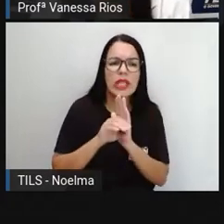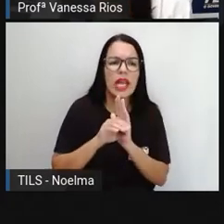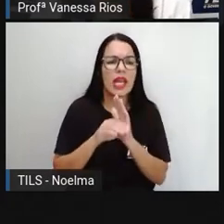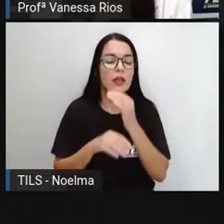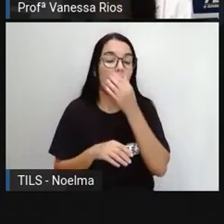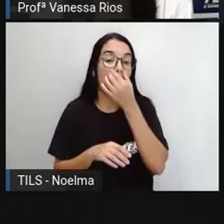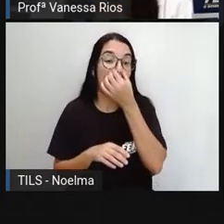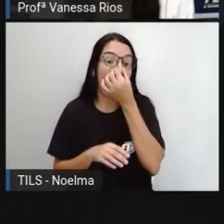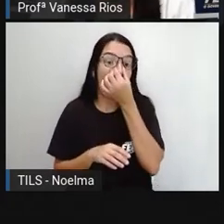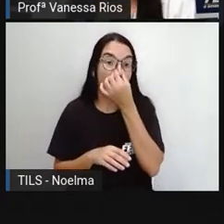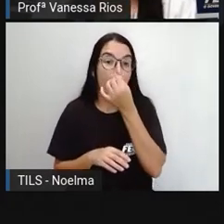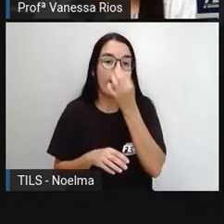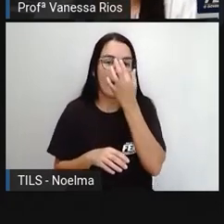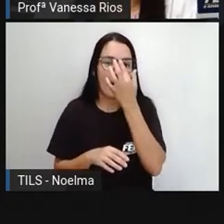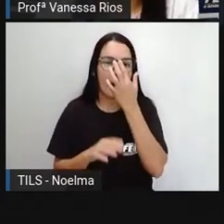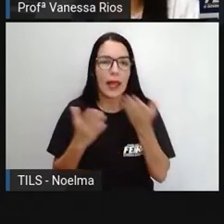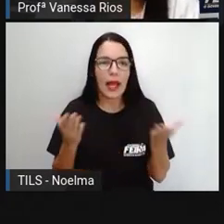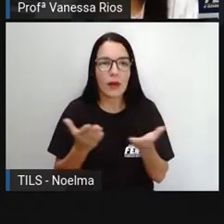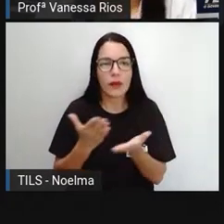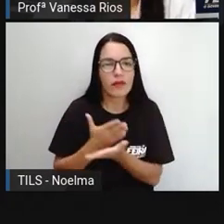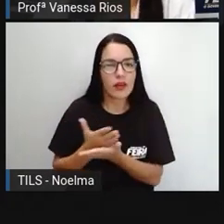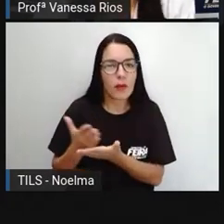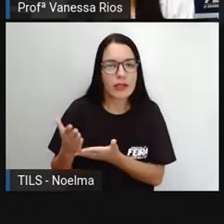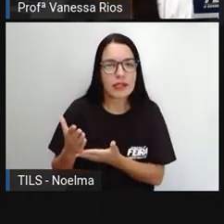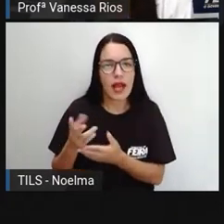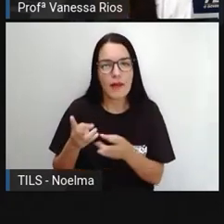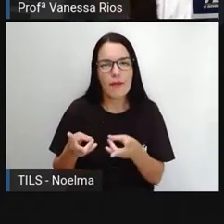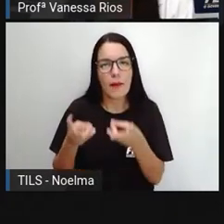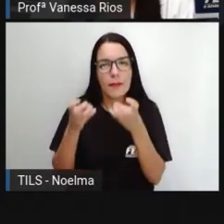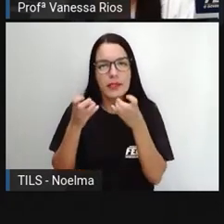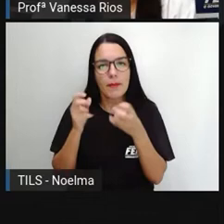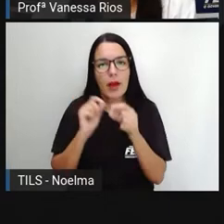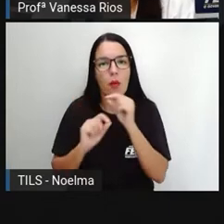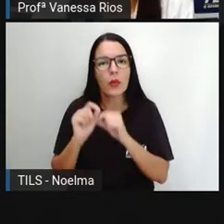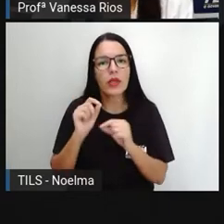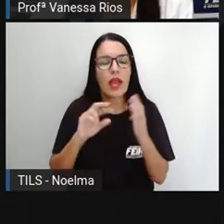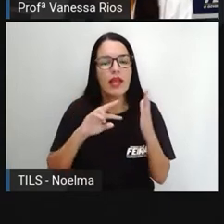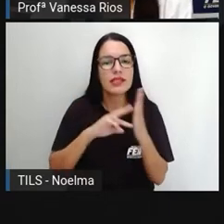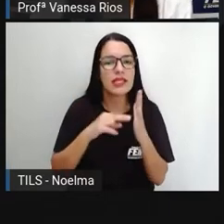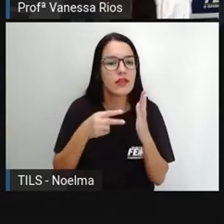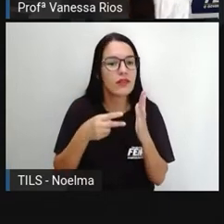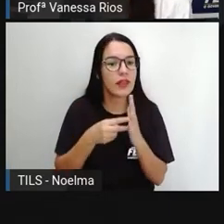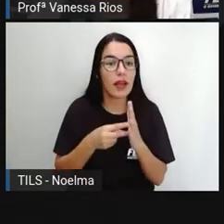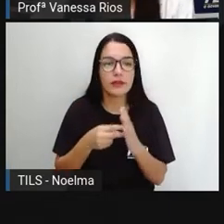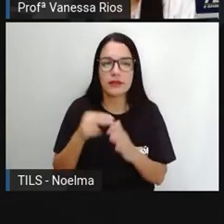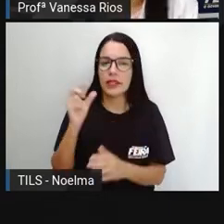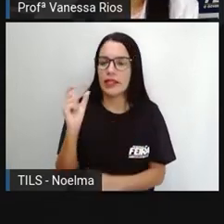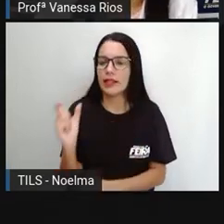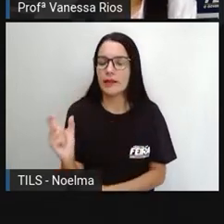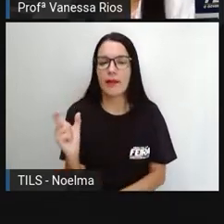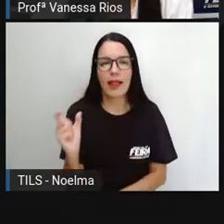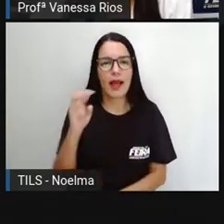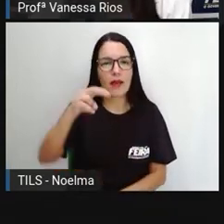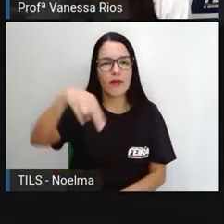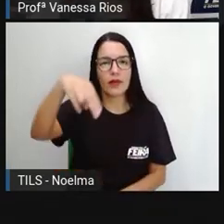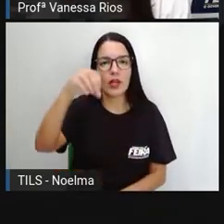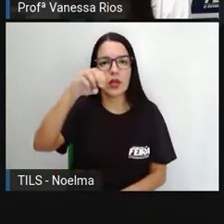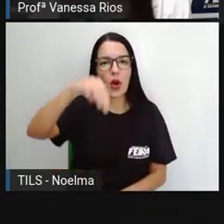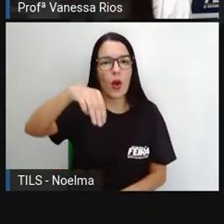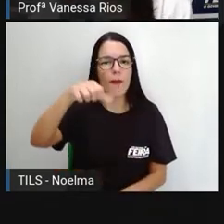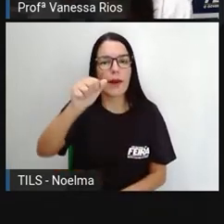esses questionamentos, a gente já vai começar a observar as definições e os conceitos para nomadismo e